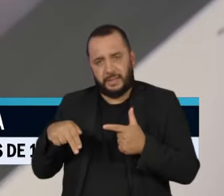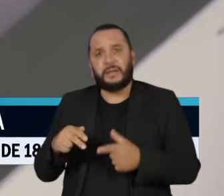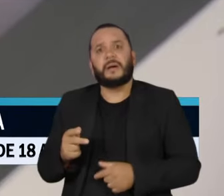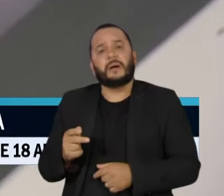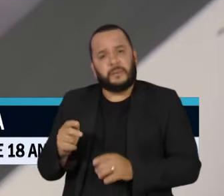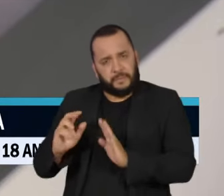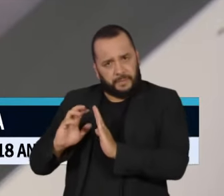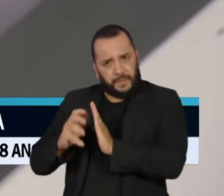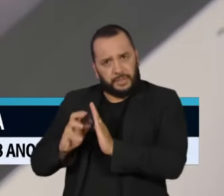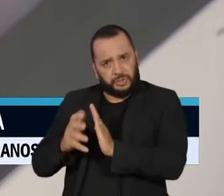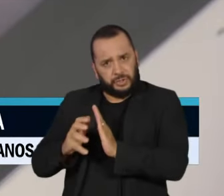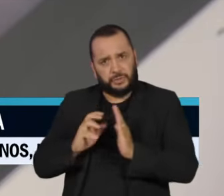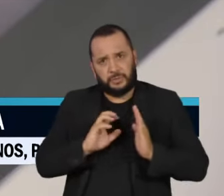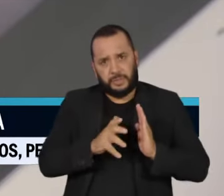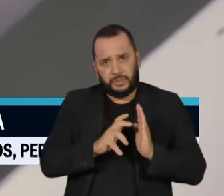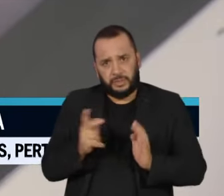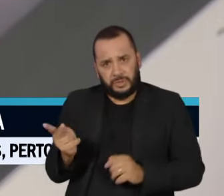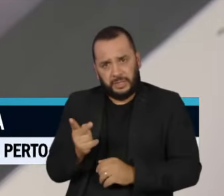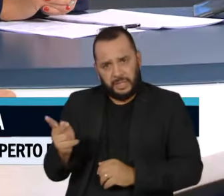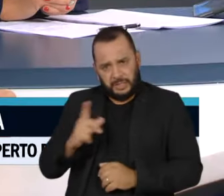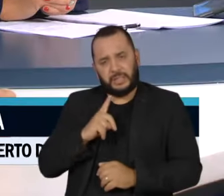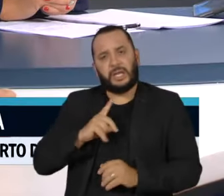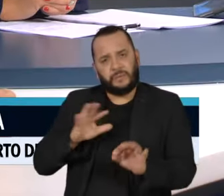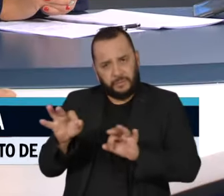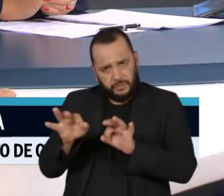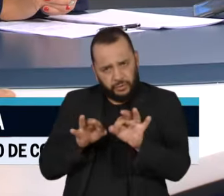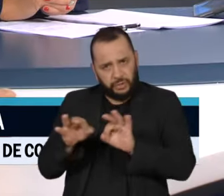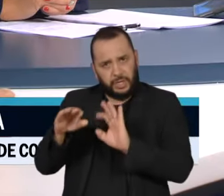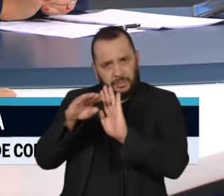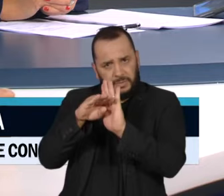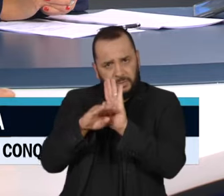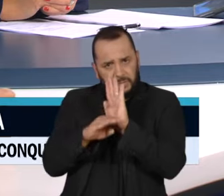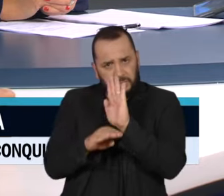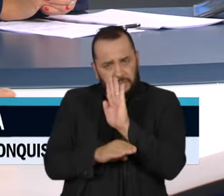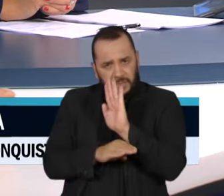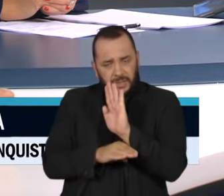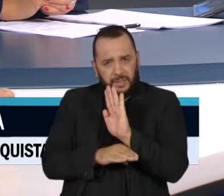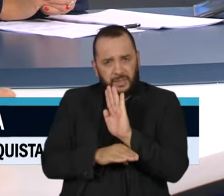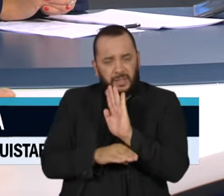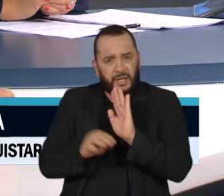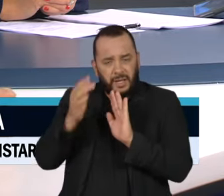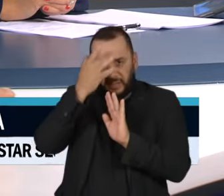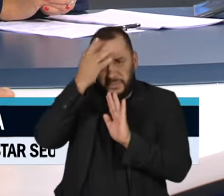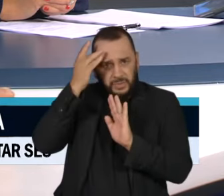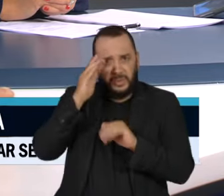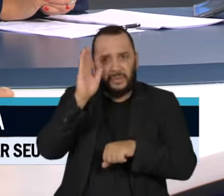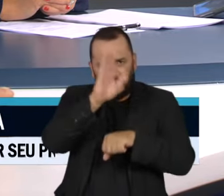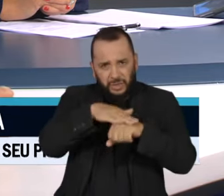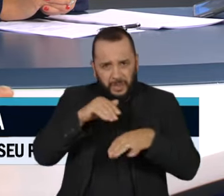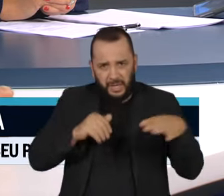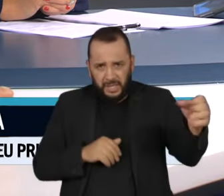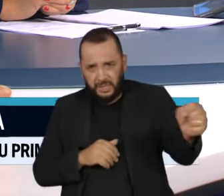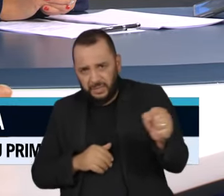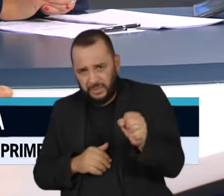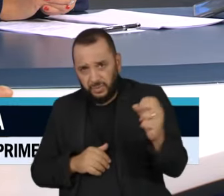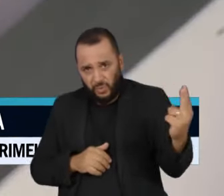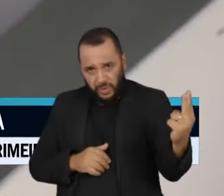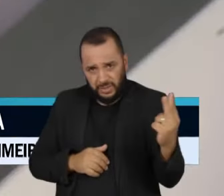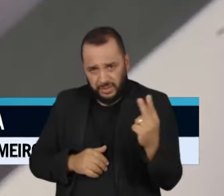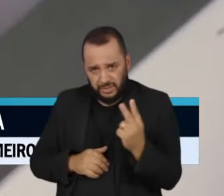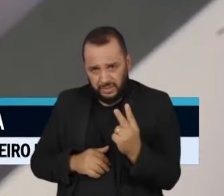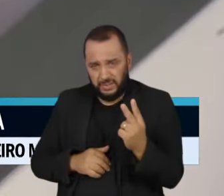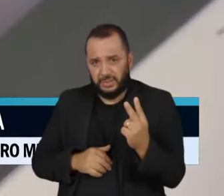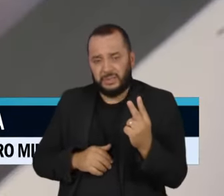no programa e tal. Eles vão ser chamados para discutir esse programa de governo que o presidente